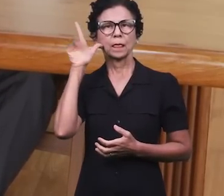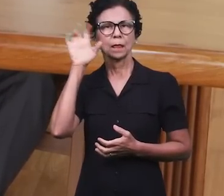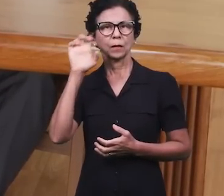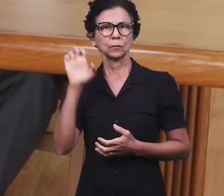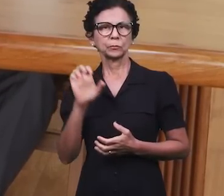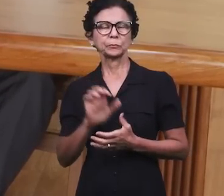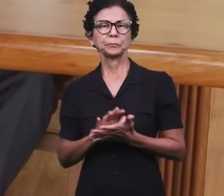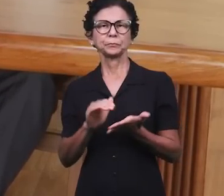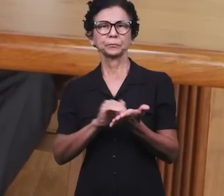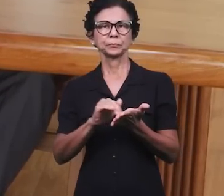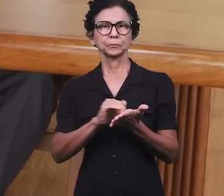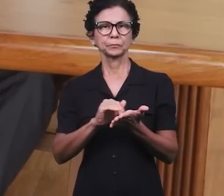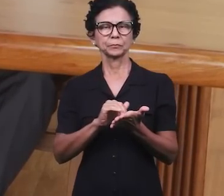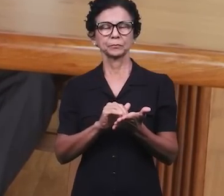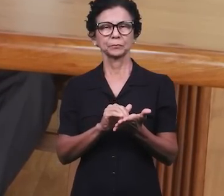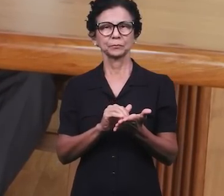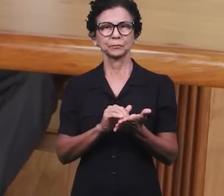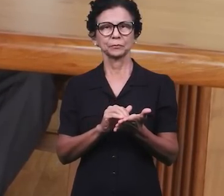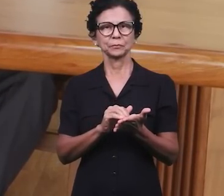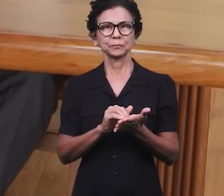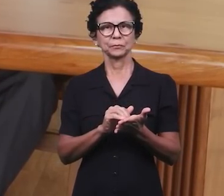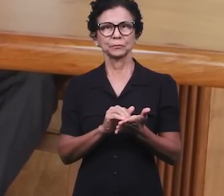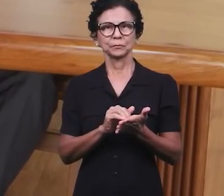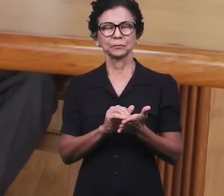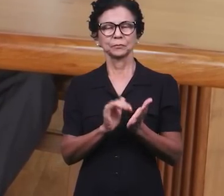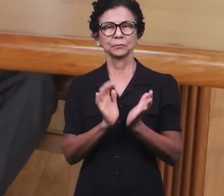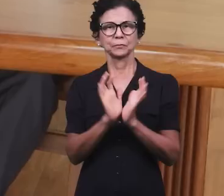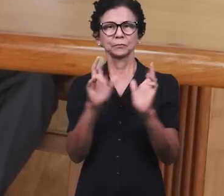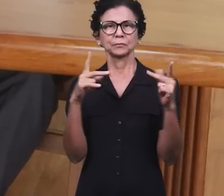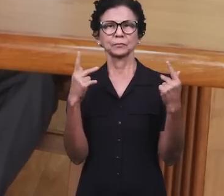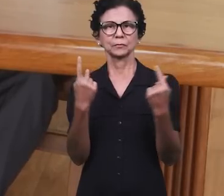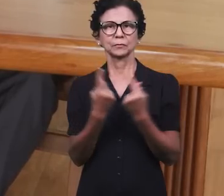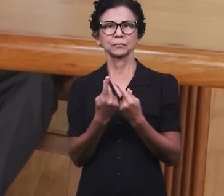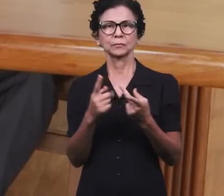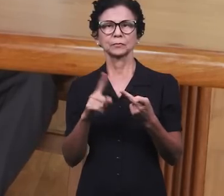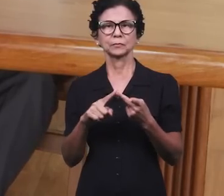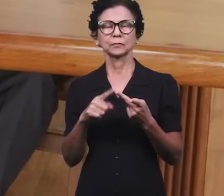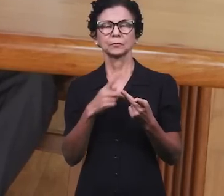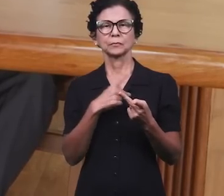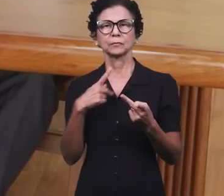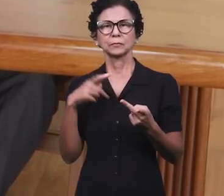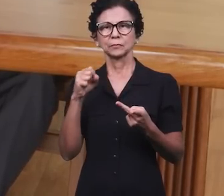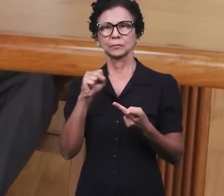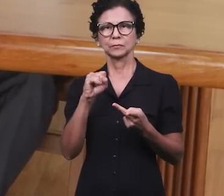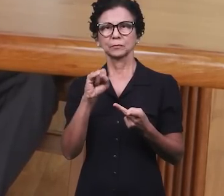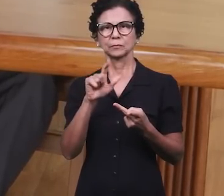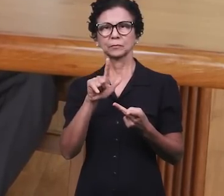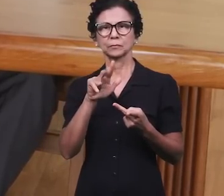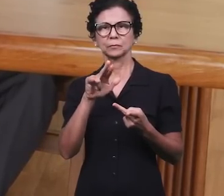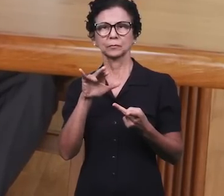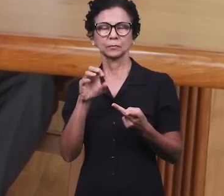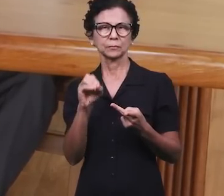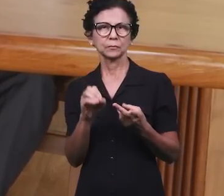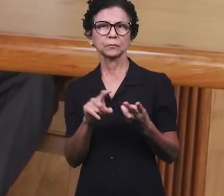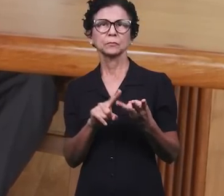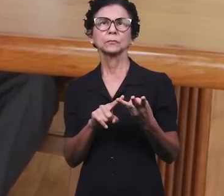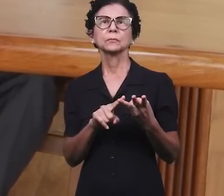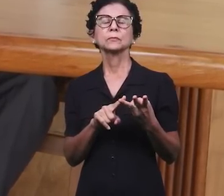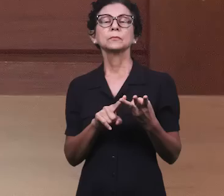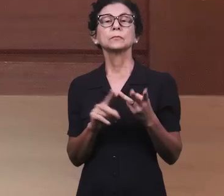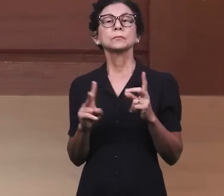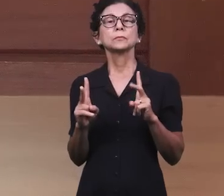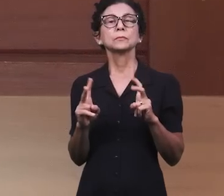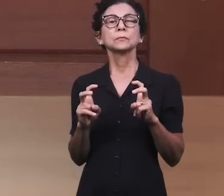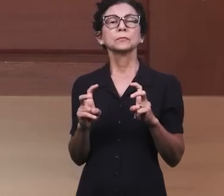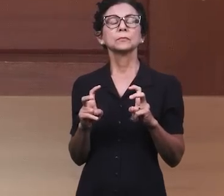todos, secretário do presbitério, pastor Silvio Marques também, conselheiro presbiteral. A paz do Senhor, irmãos. E